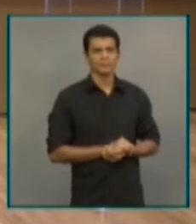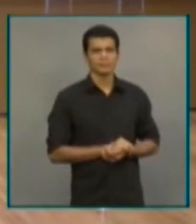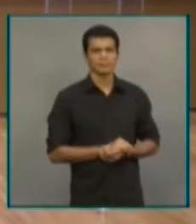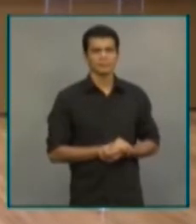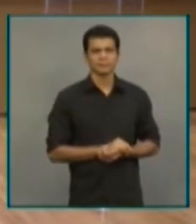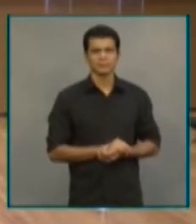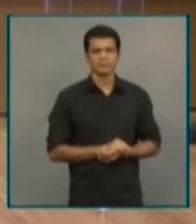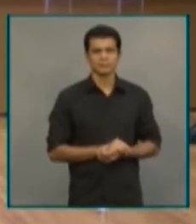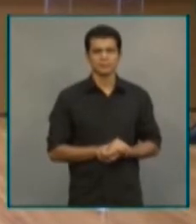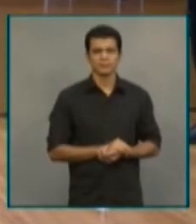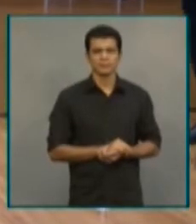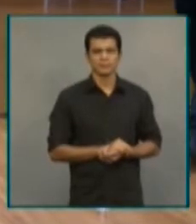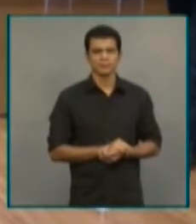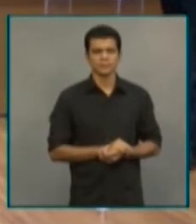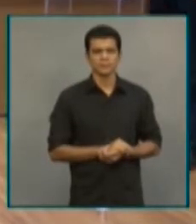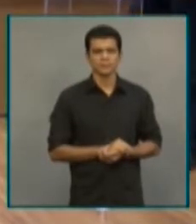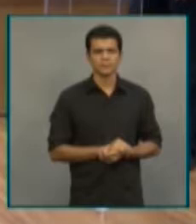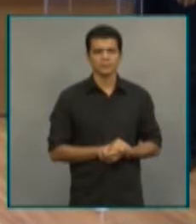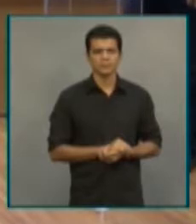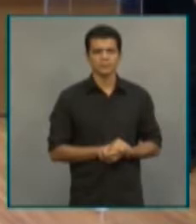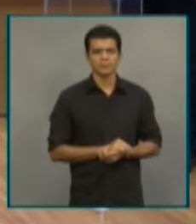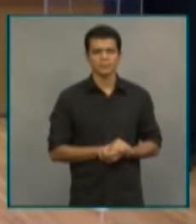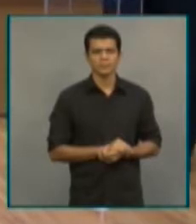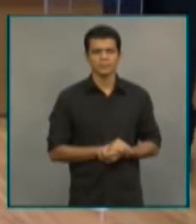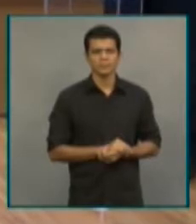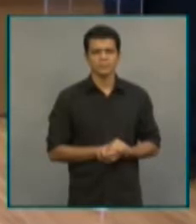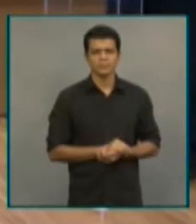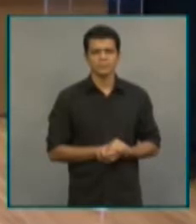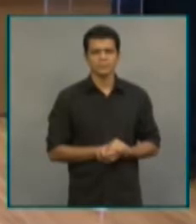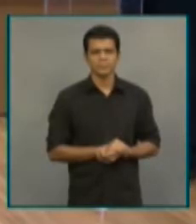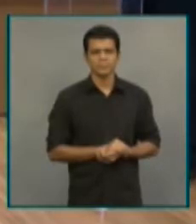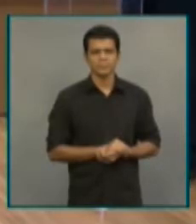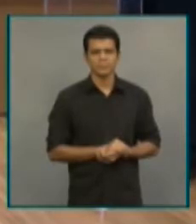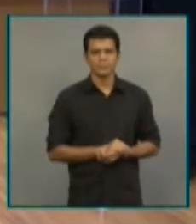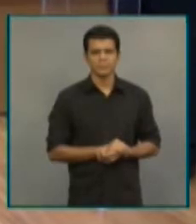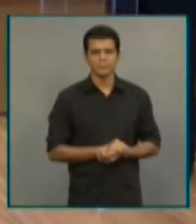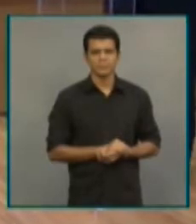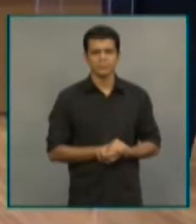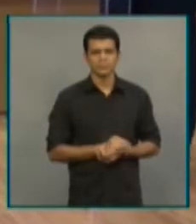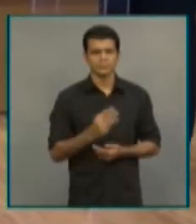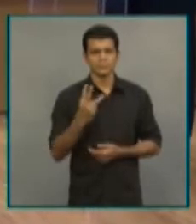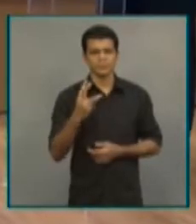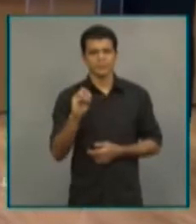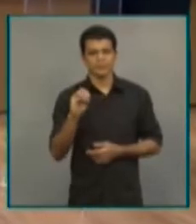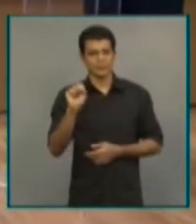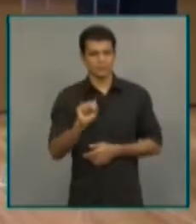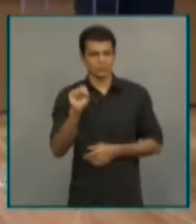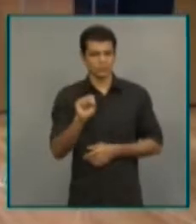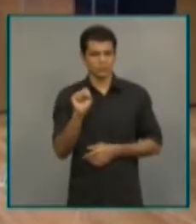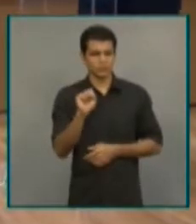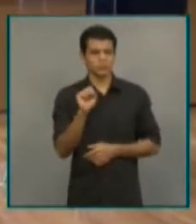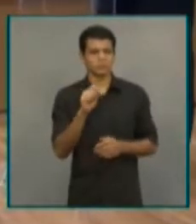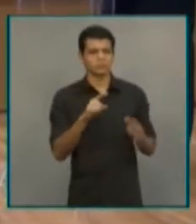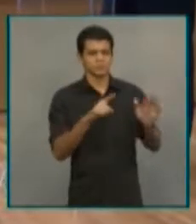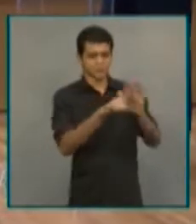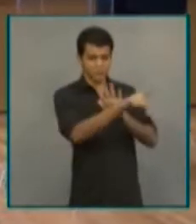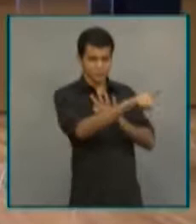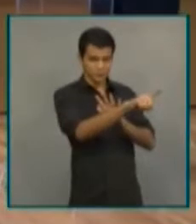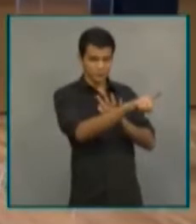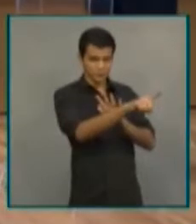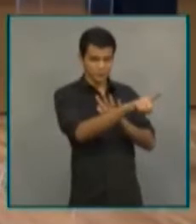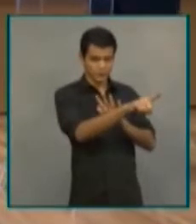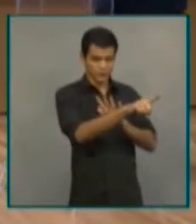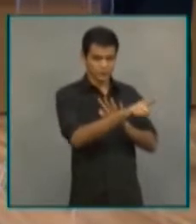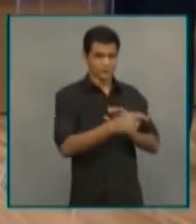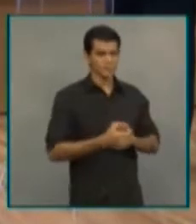Com a palavra... Candidata Roberta Vasques, por 30 segundos para fazer a sua indagação. Candidato, na chapa